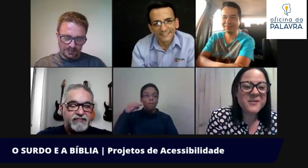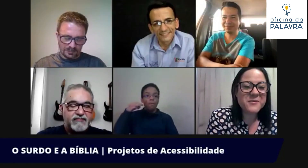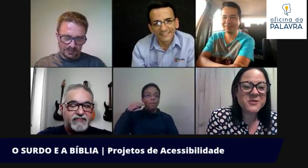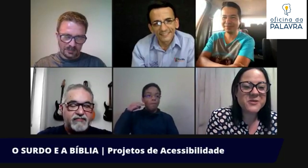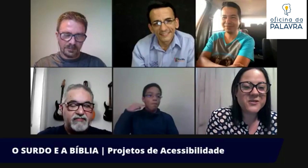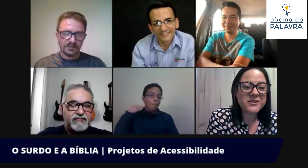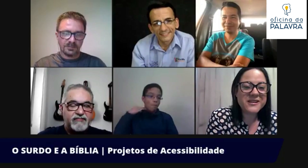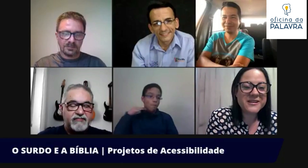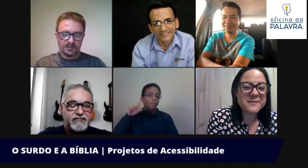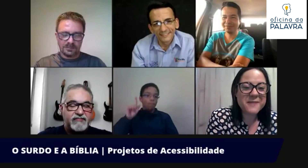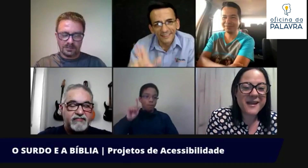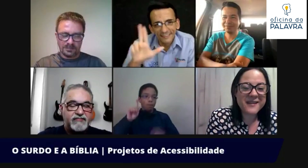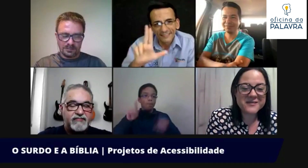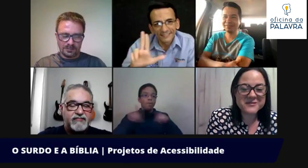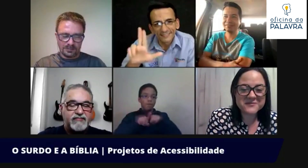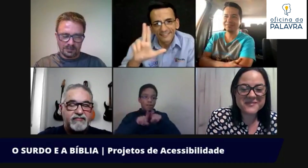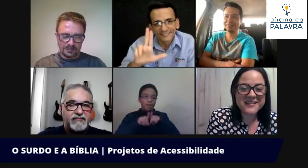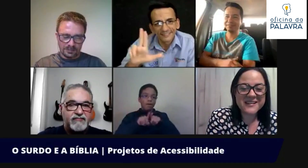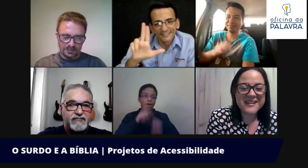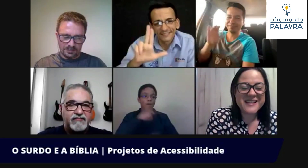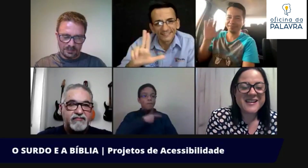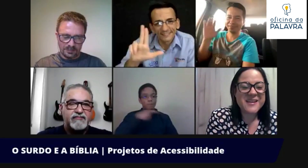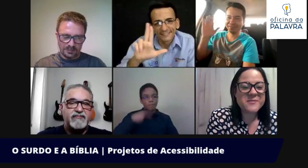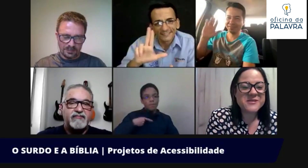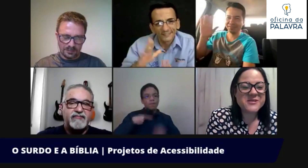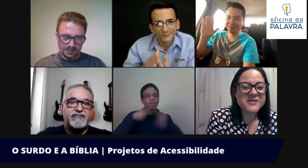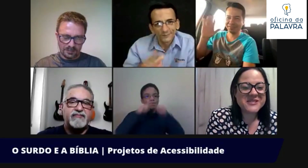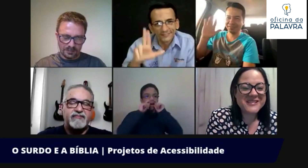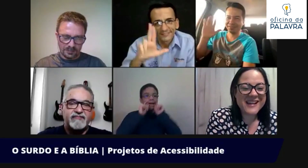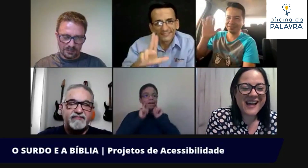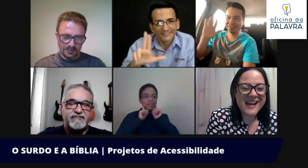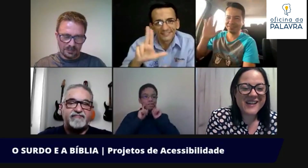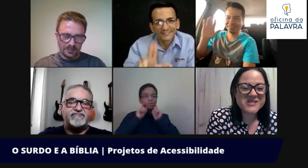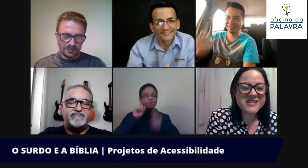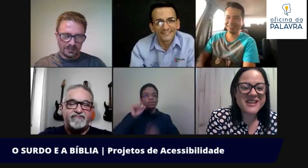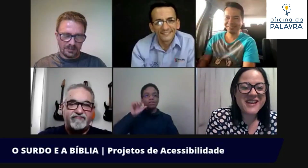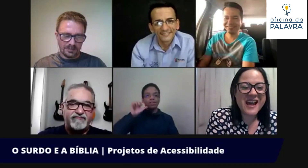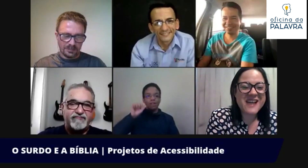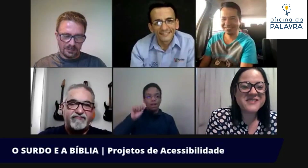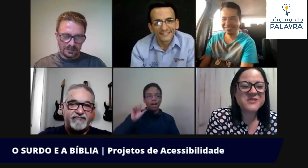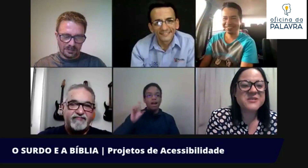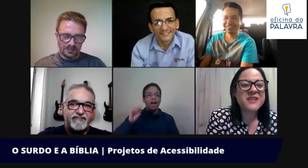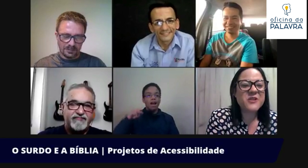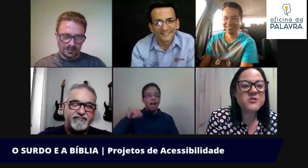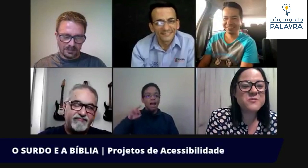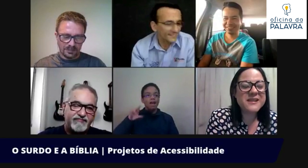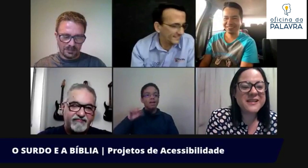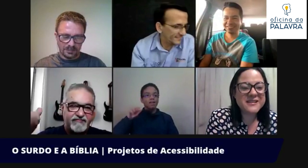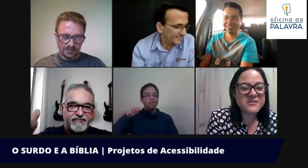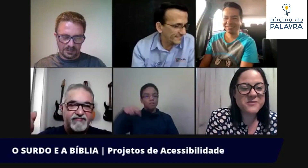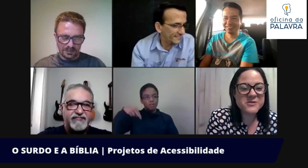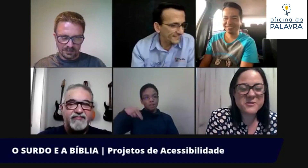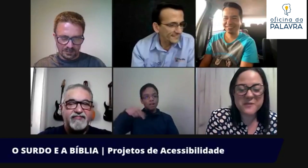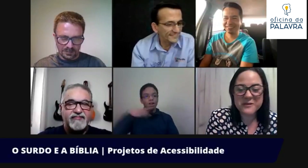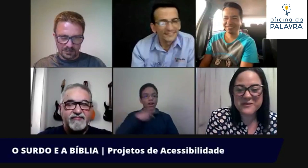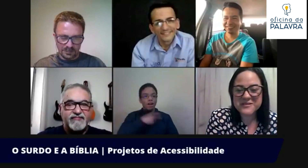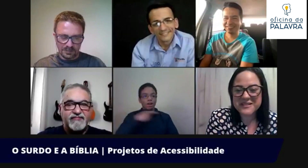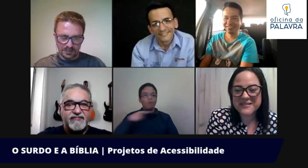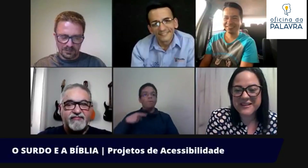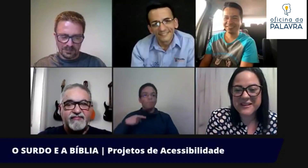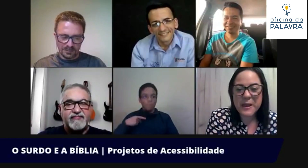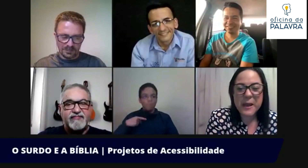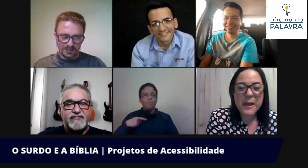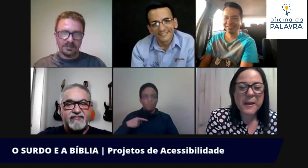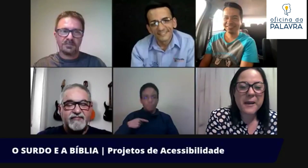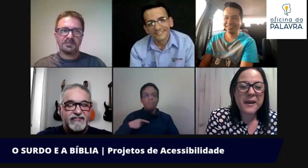também aqui o pastor Adoniran Melo, que é pastor auxiliar, seu sinal de Uberlândia, o pastor Paulo está